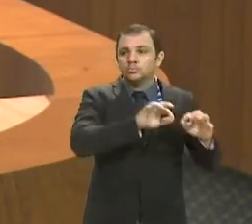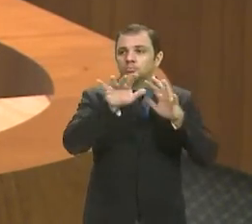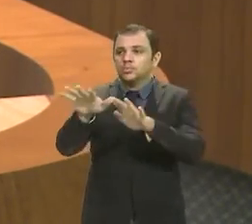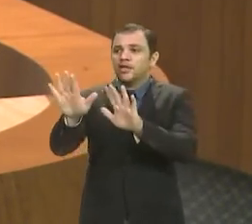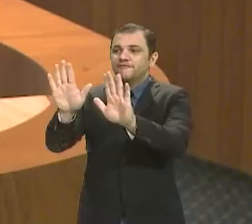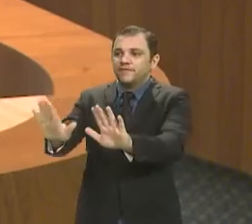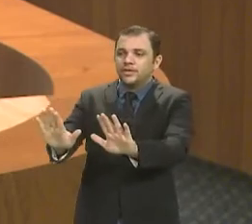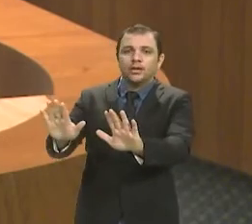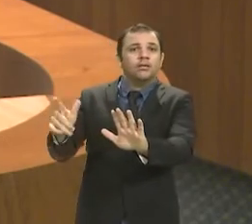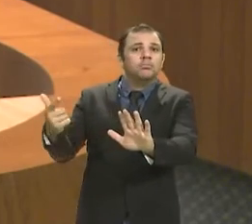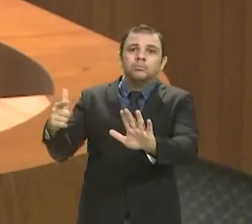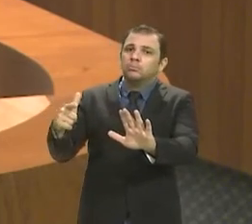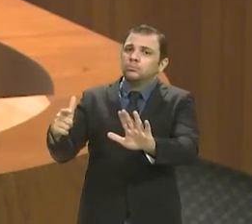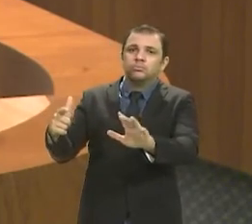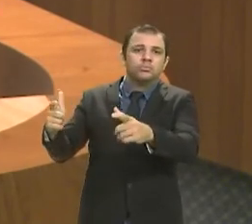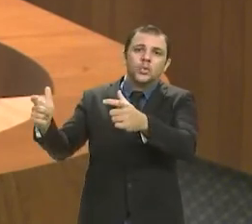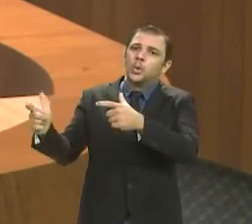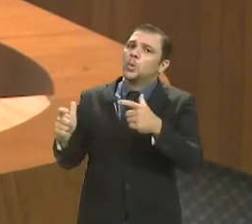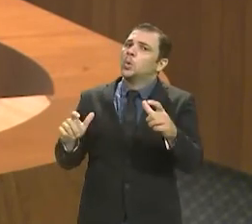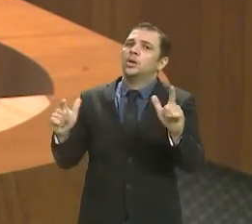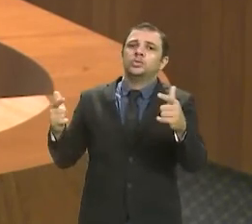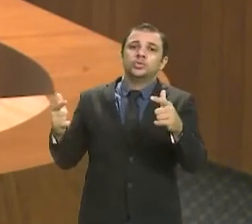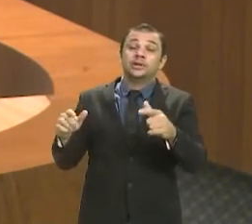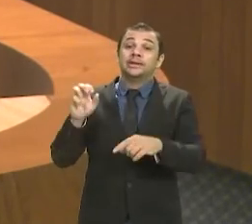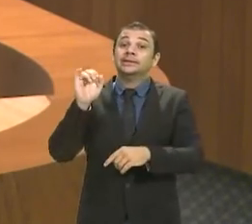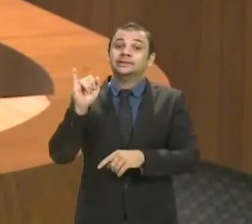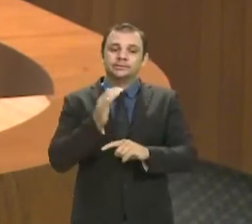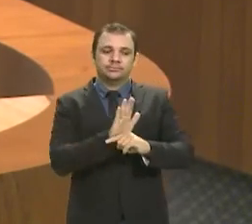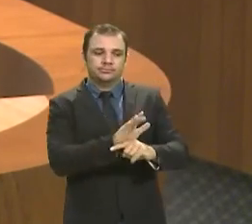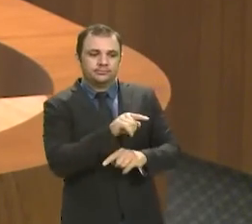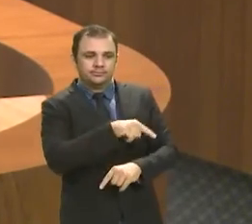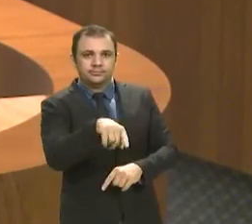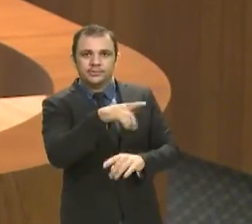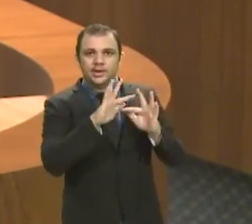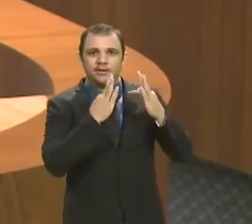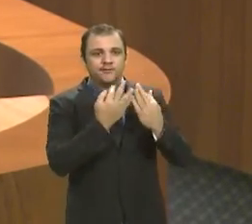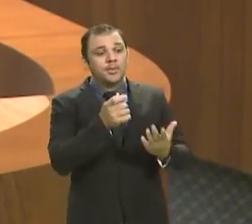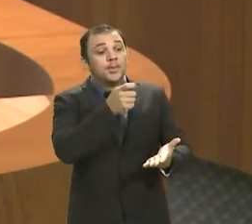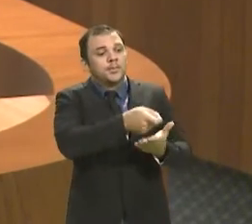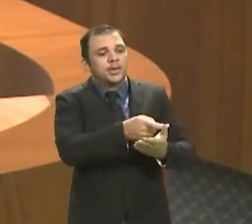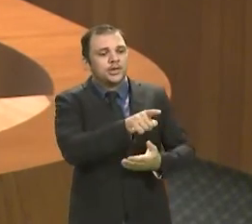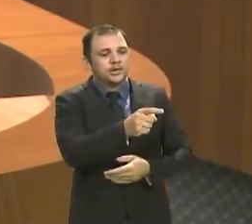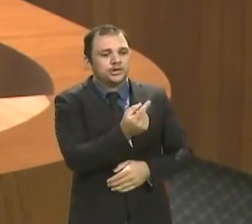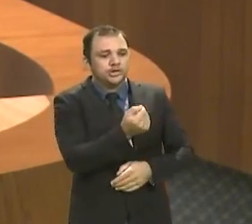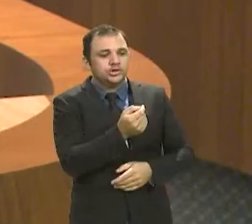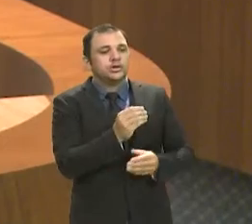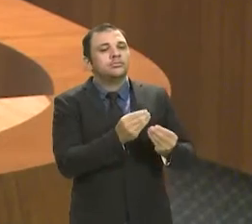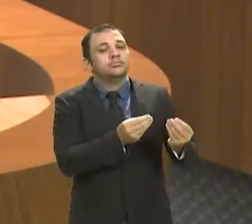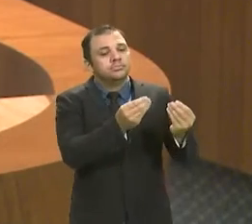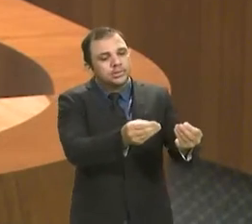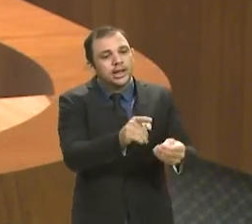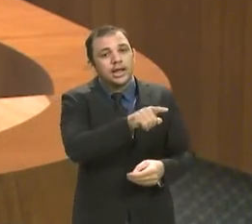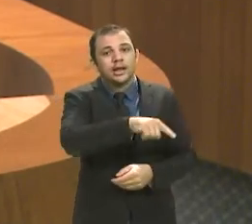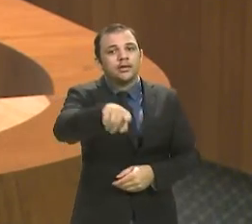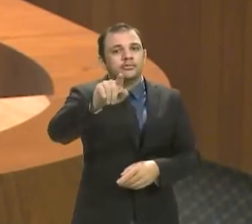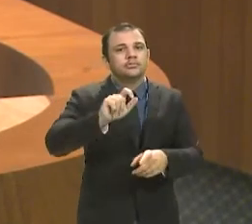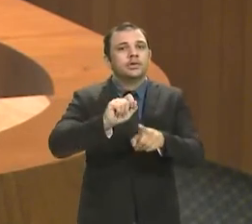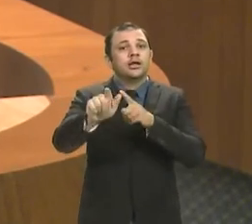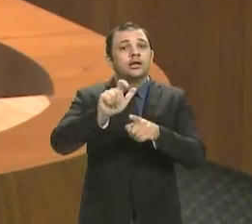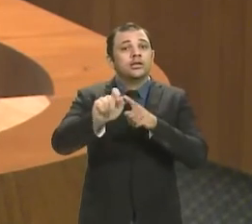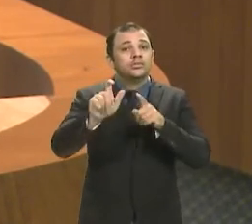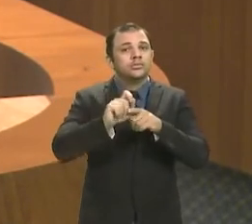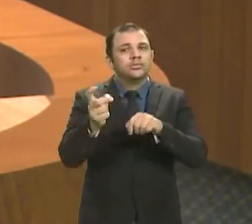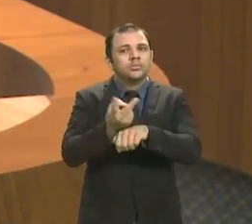famílias desabrigadas. E o aluguel social vai dar condições para que essas famílias possam procurar uma casa, uma